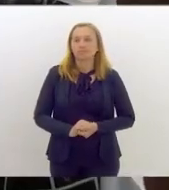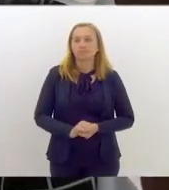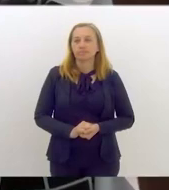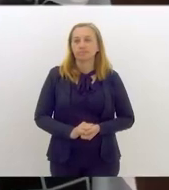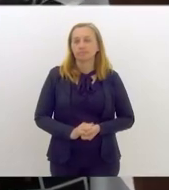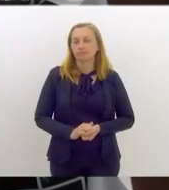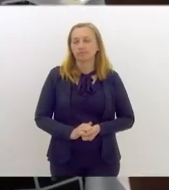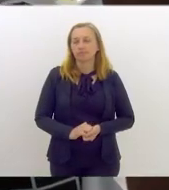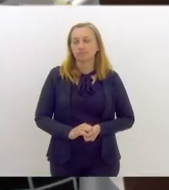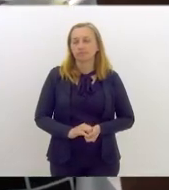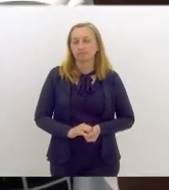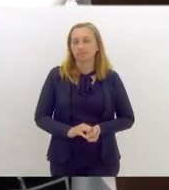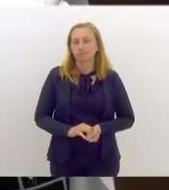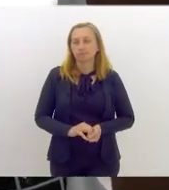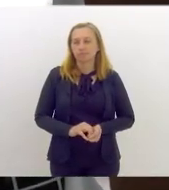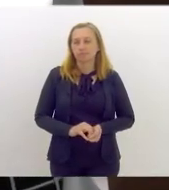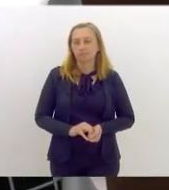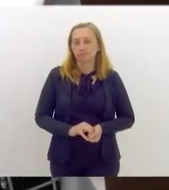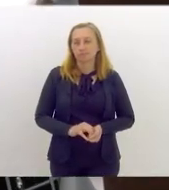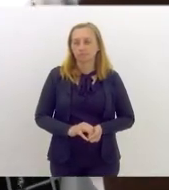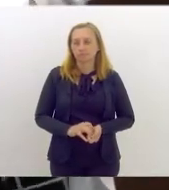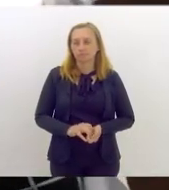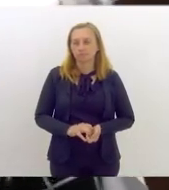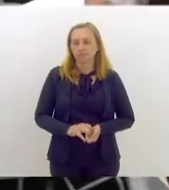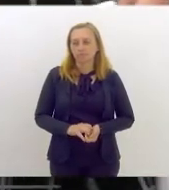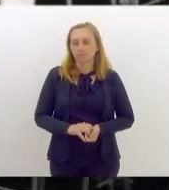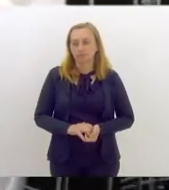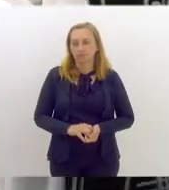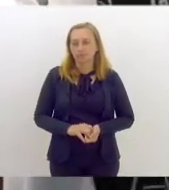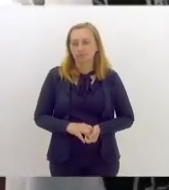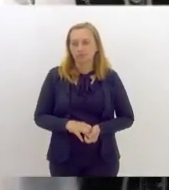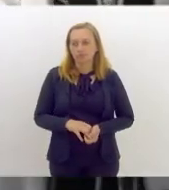está errado. Eu tenho que parecer sobre emenda.